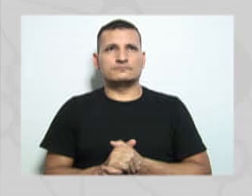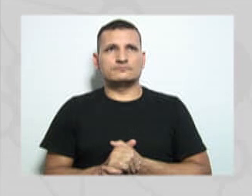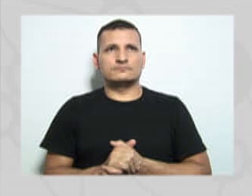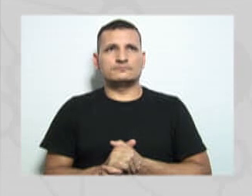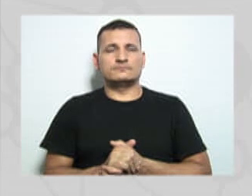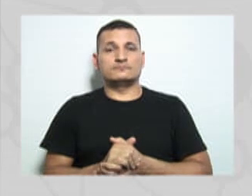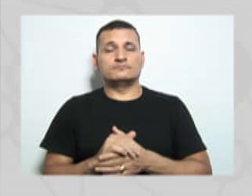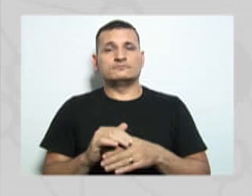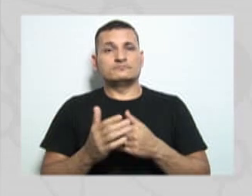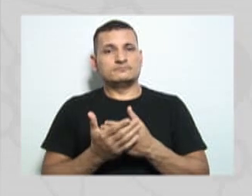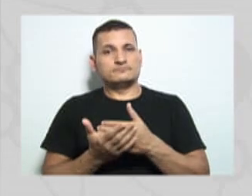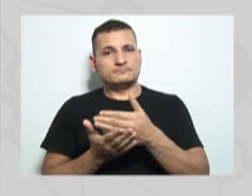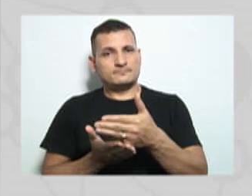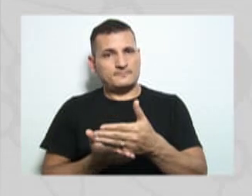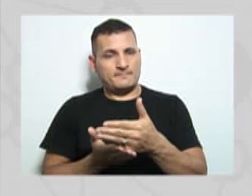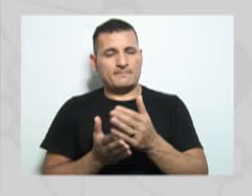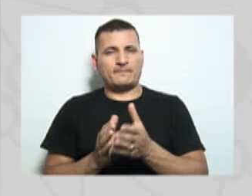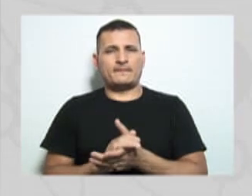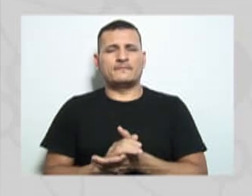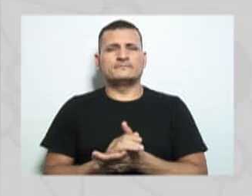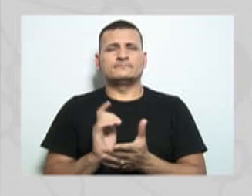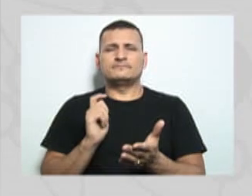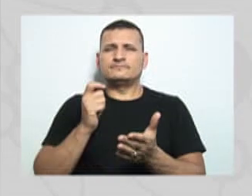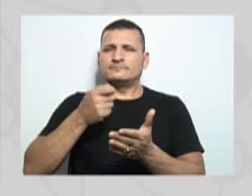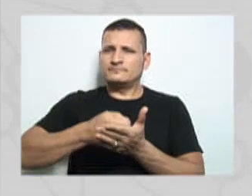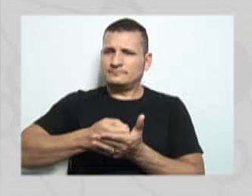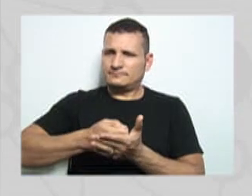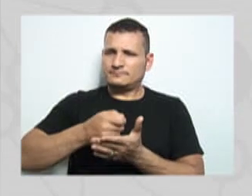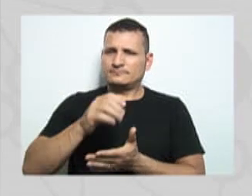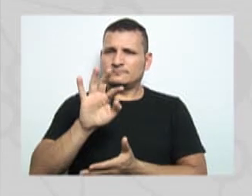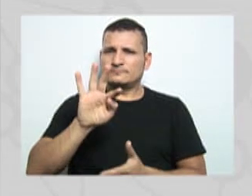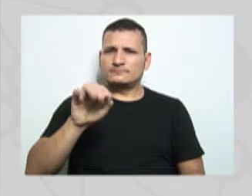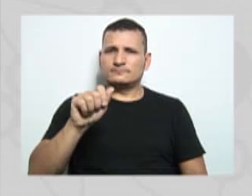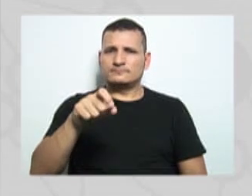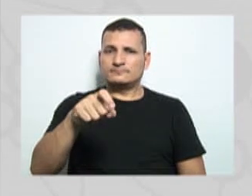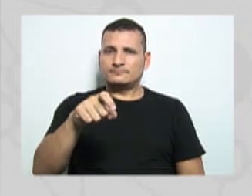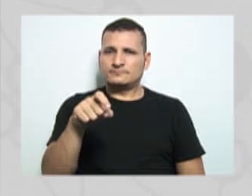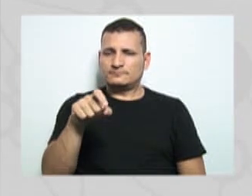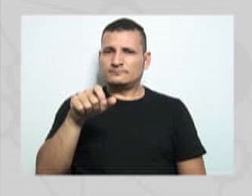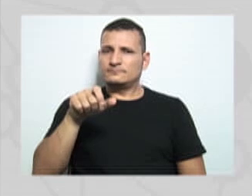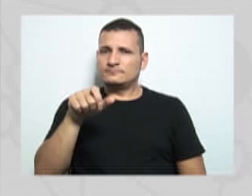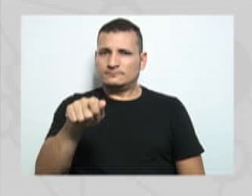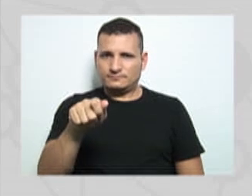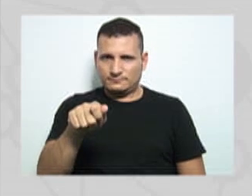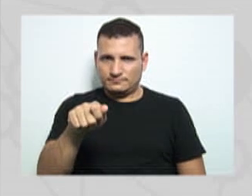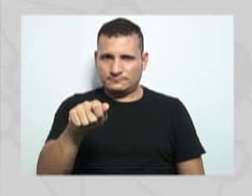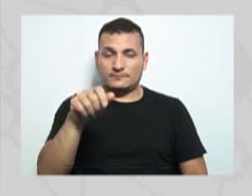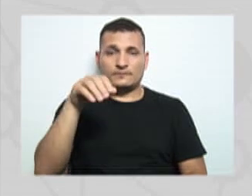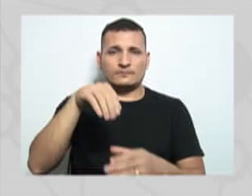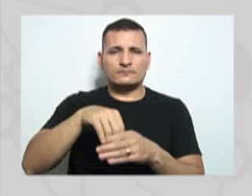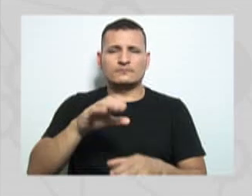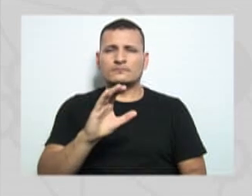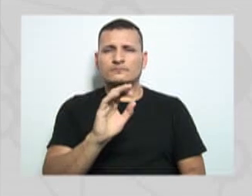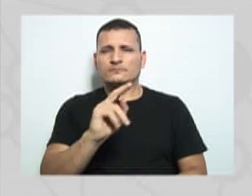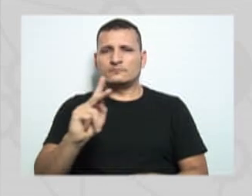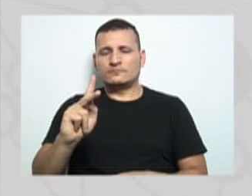Vamos começar. Taxas e contribuições do sistema cooperativista. Bom,